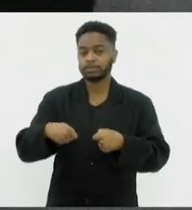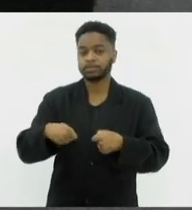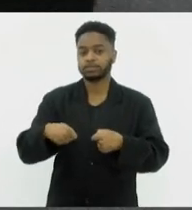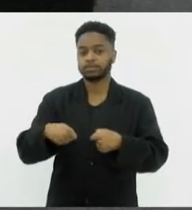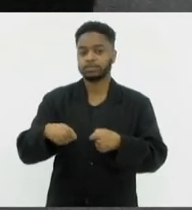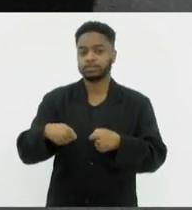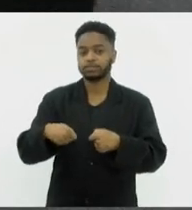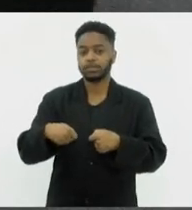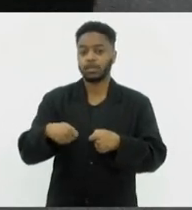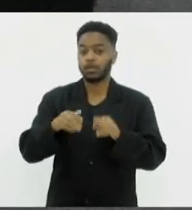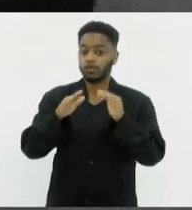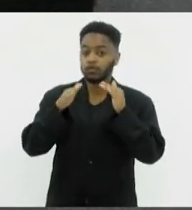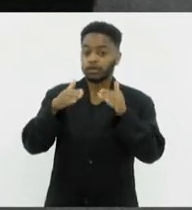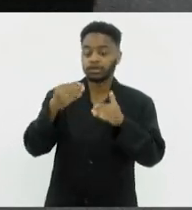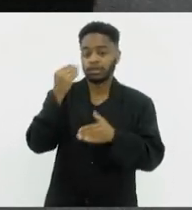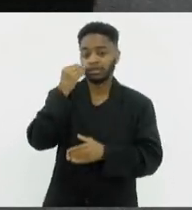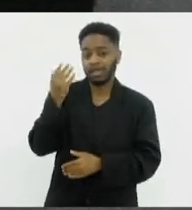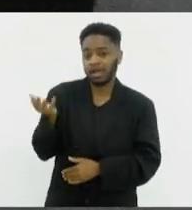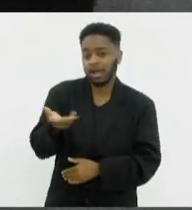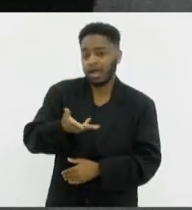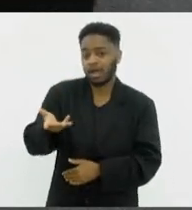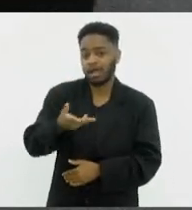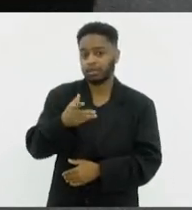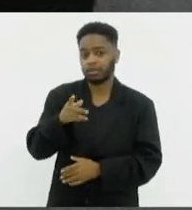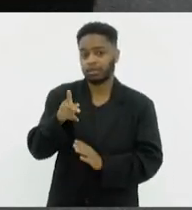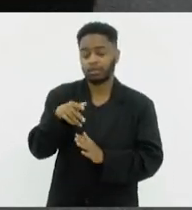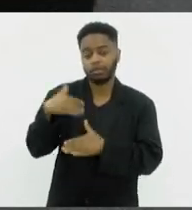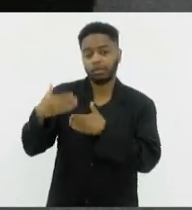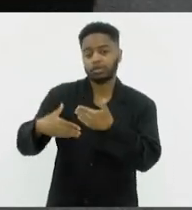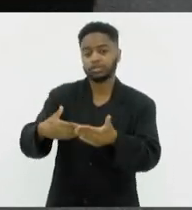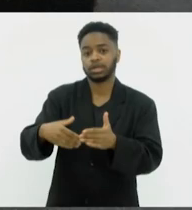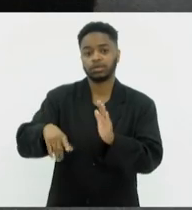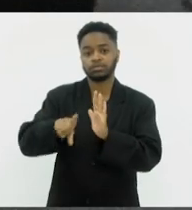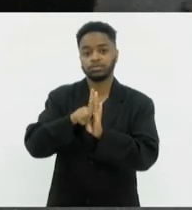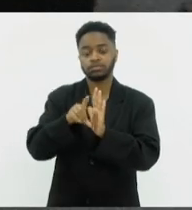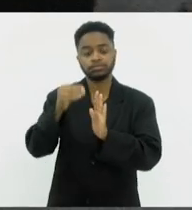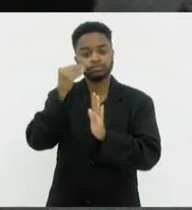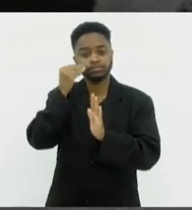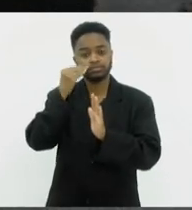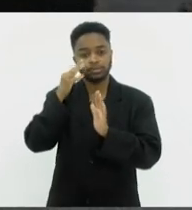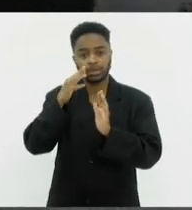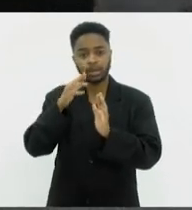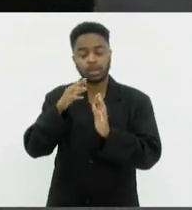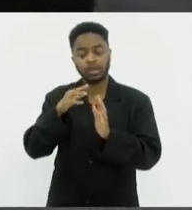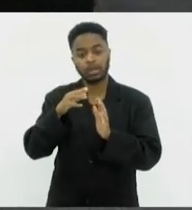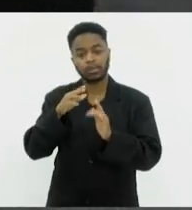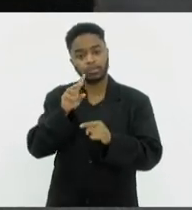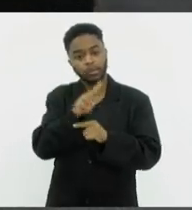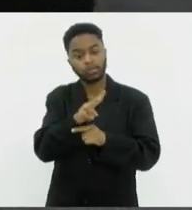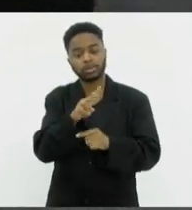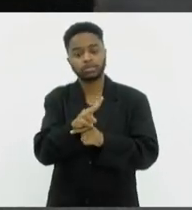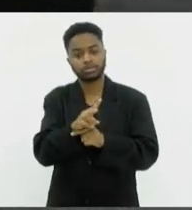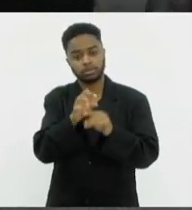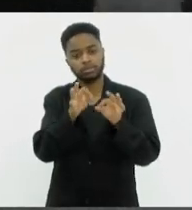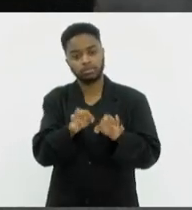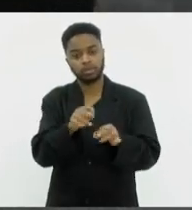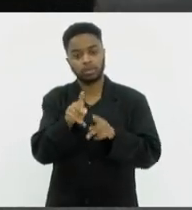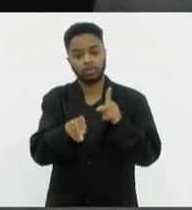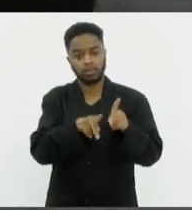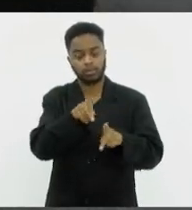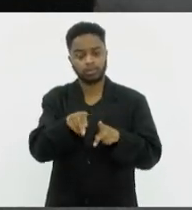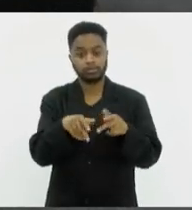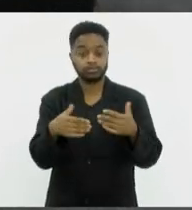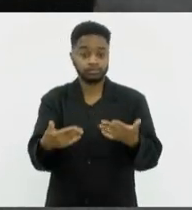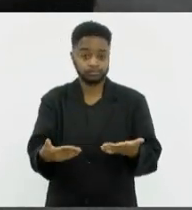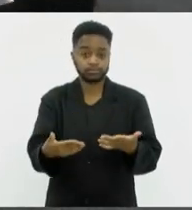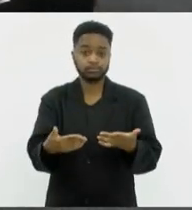prezando para apressar processos legislativos que respaldem e resguardem a população. Então, é